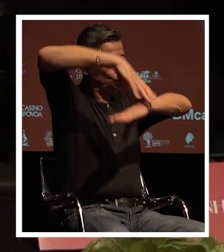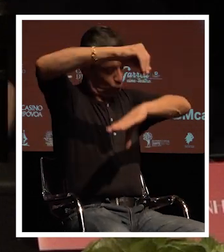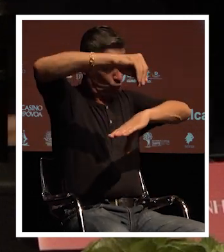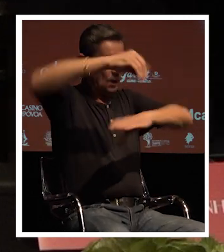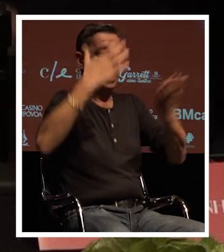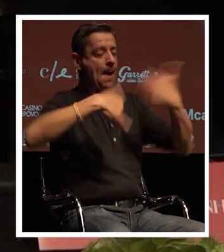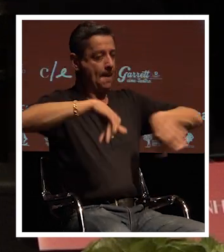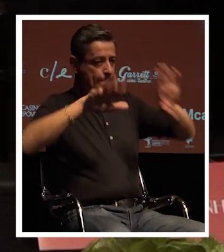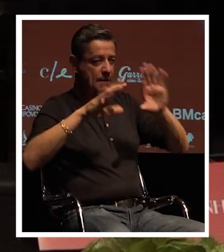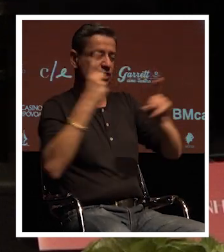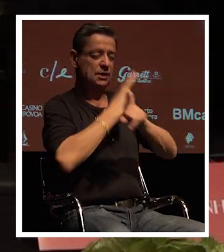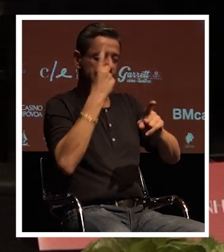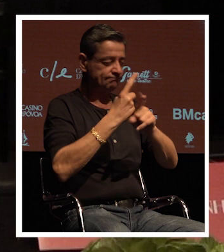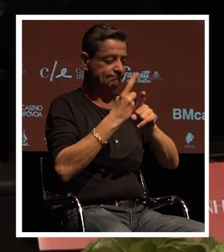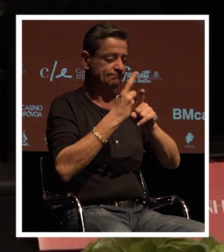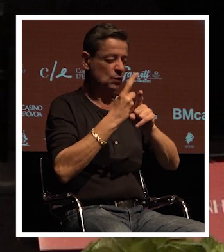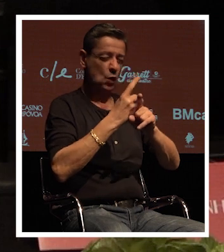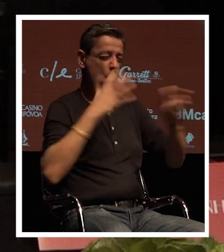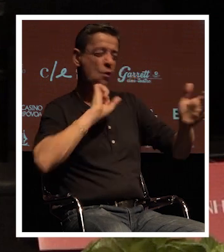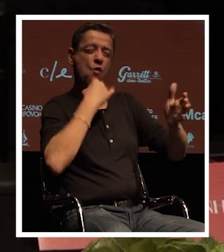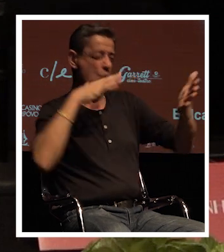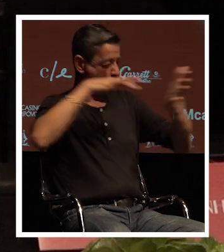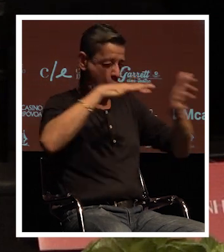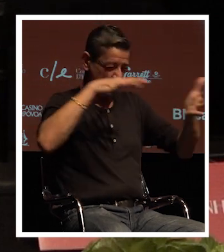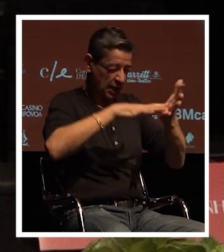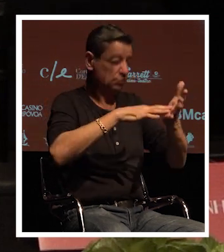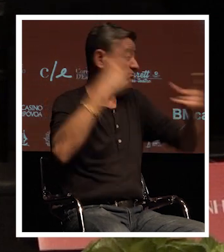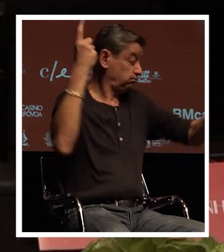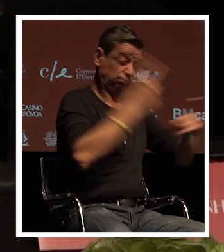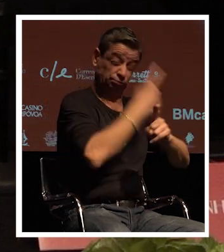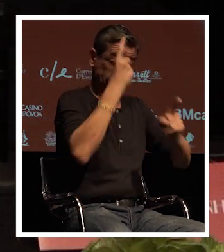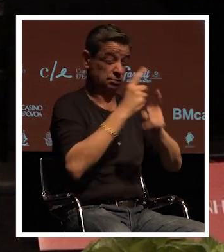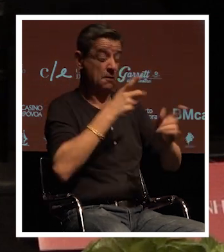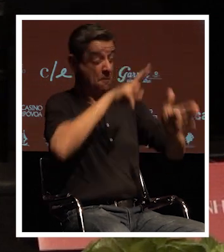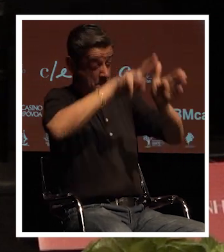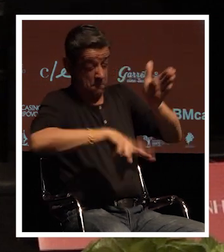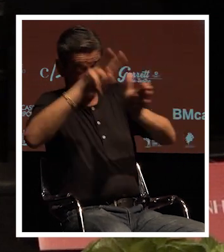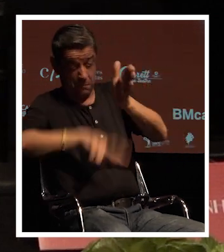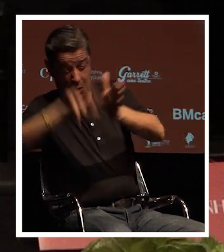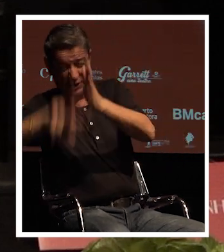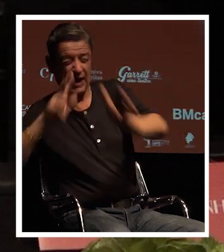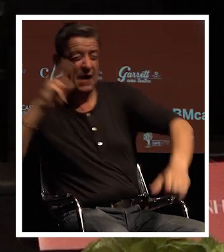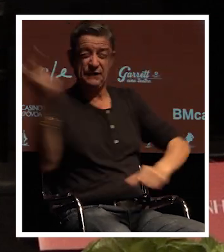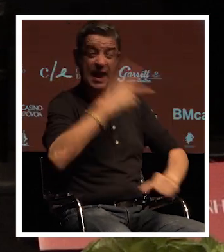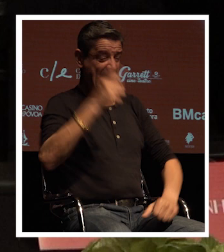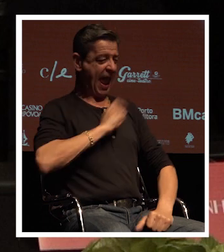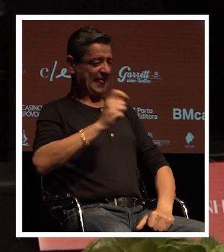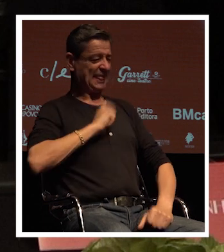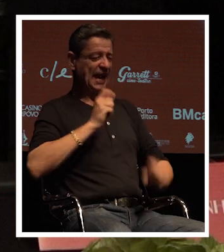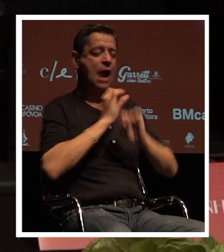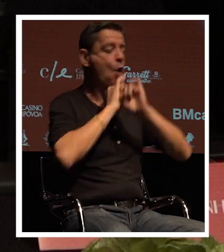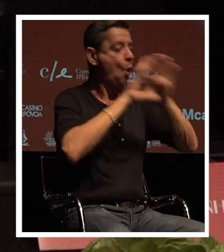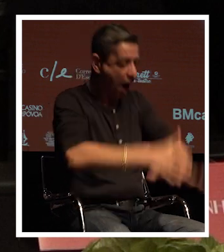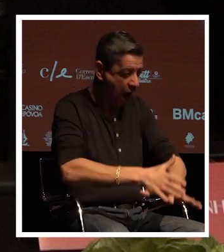povoadas por ordas de androides código genético ciber morges vida frenética sem ética mente